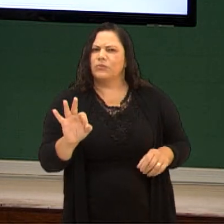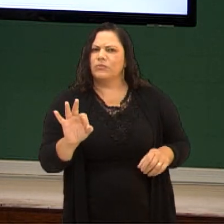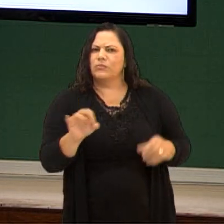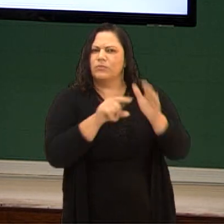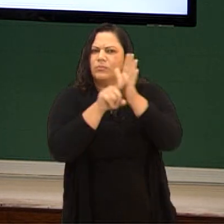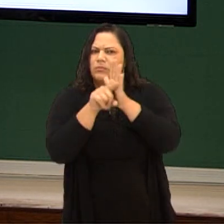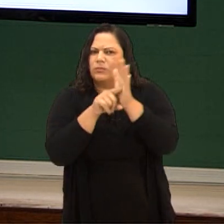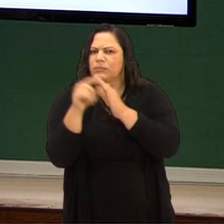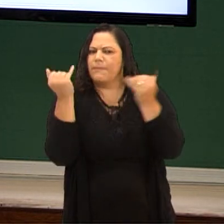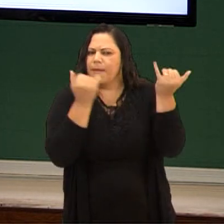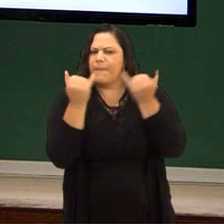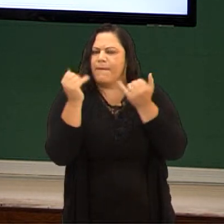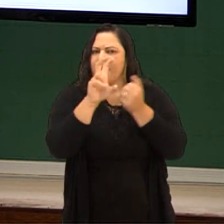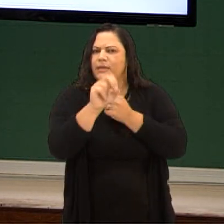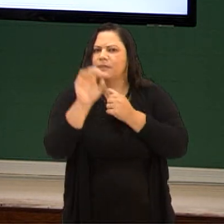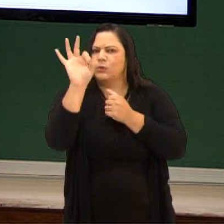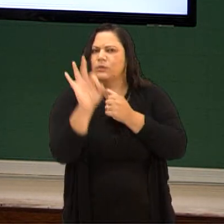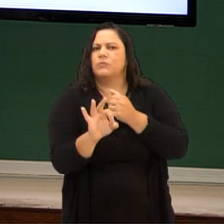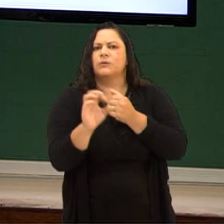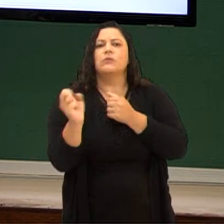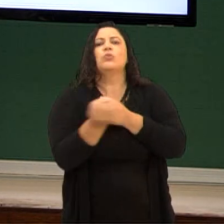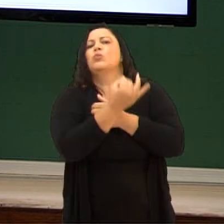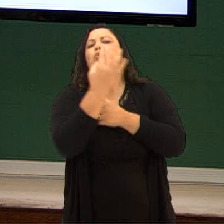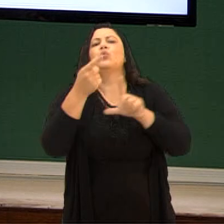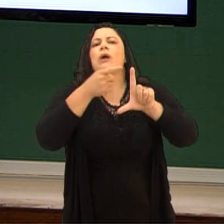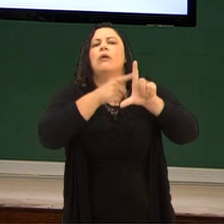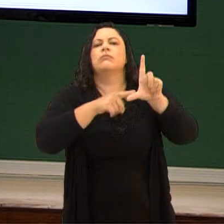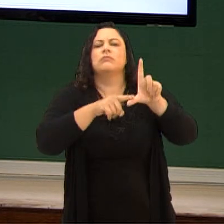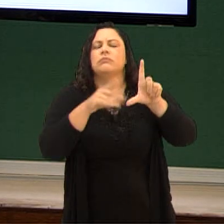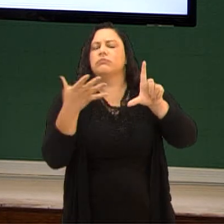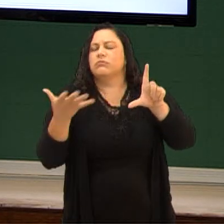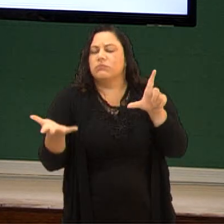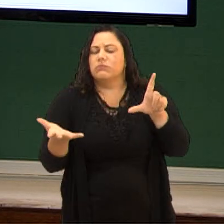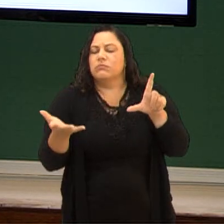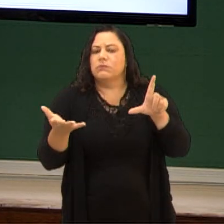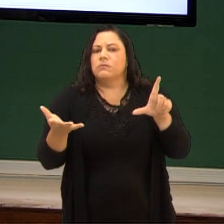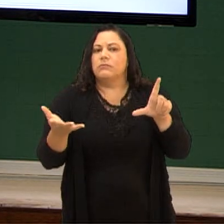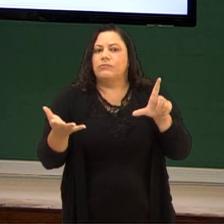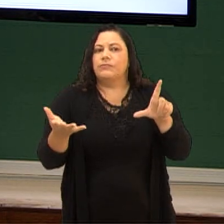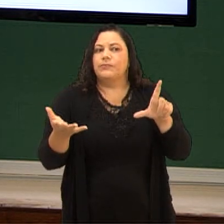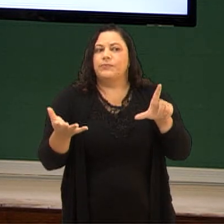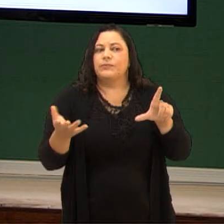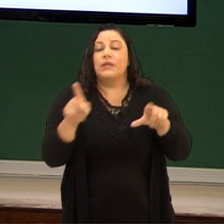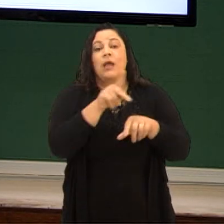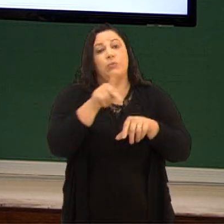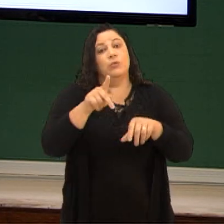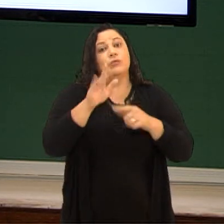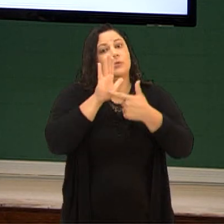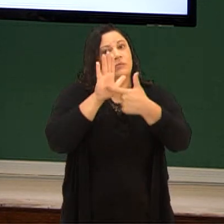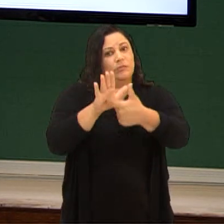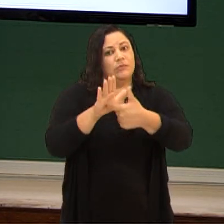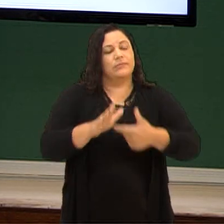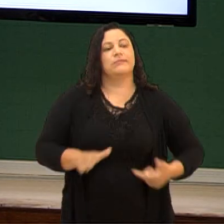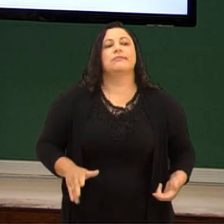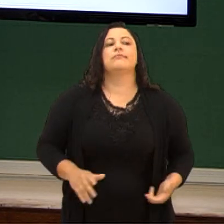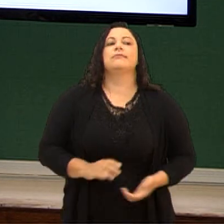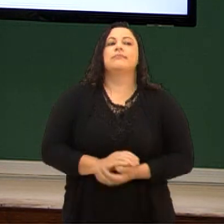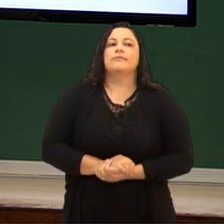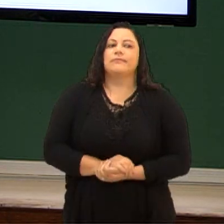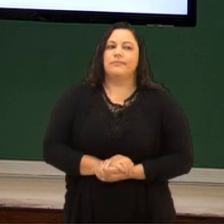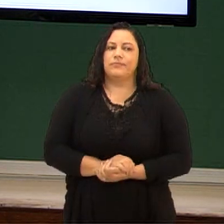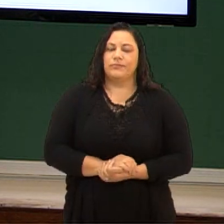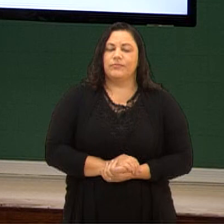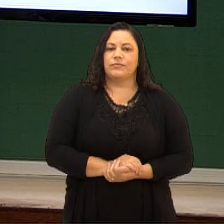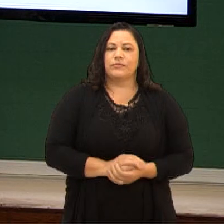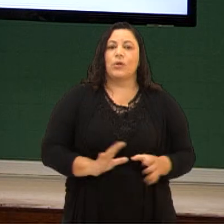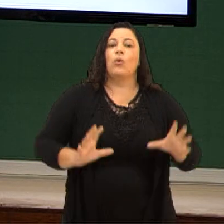fez, correspondem a qual angulação lá no gráfico? A professora vai fazer isso com vocês para vocês entenderem, certo? Olha o